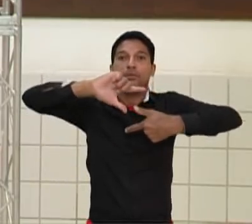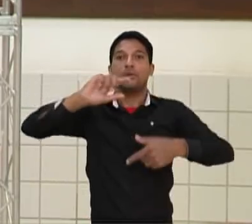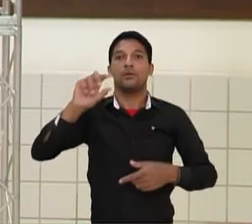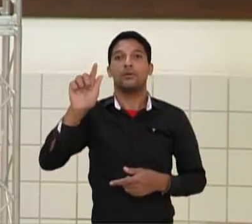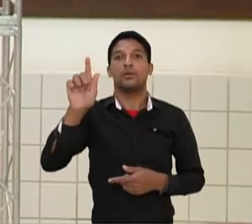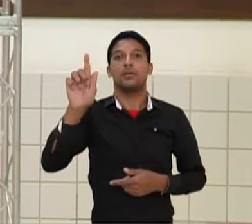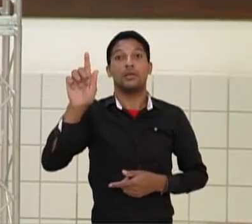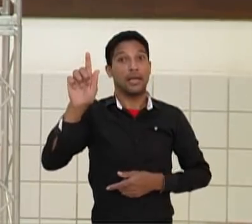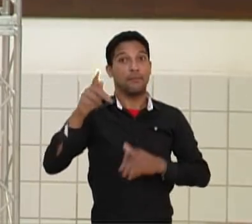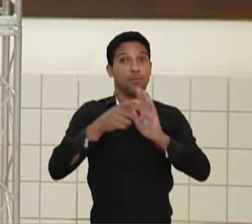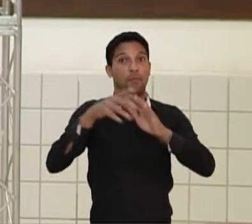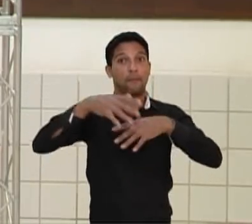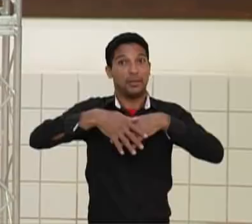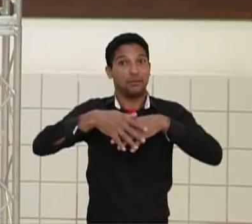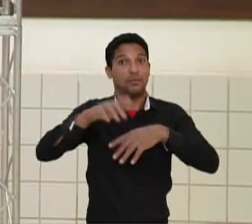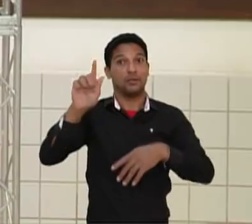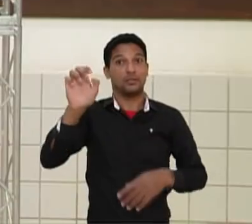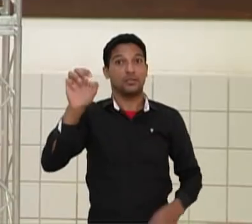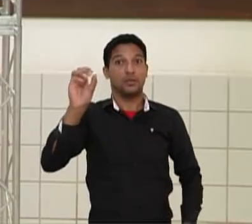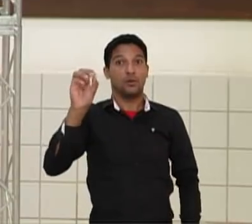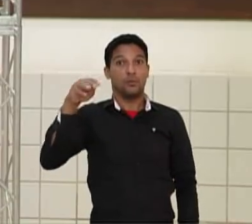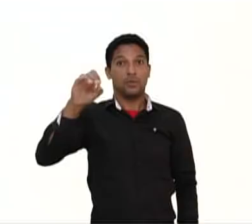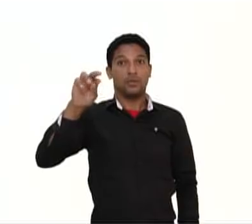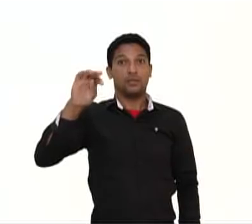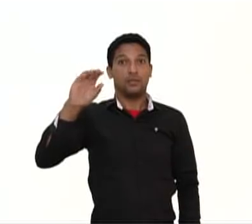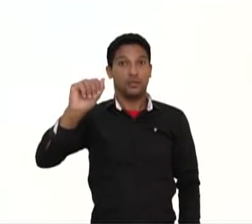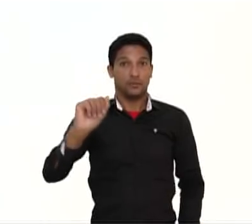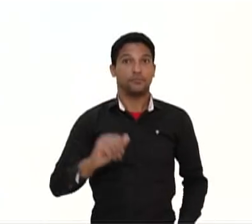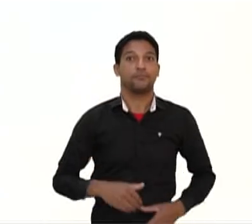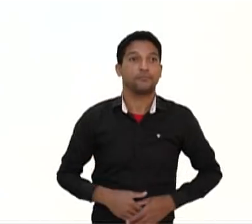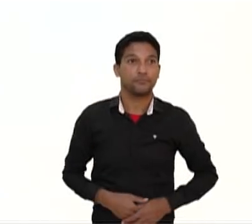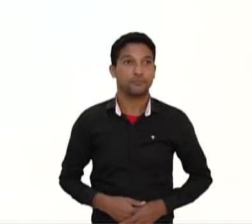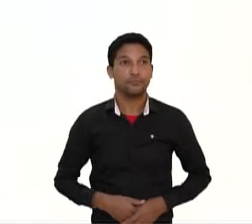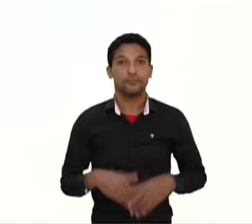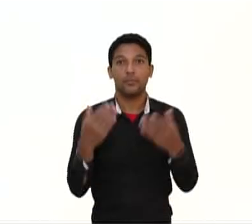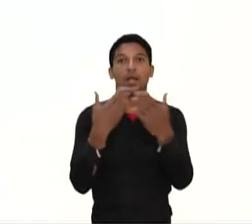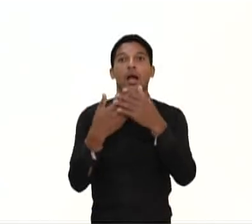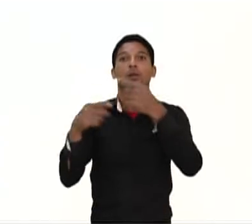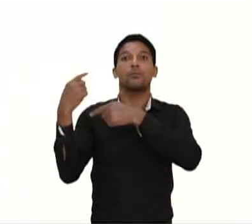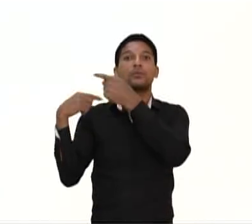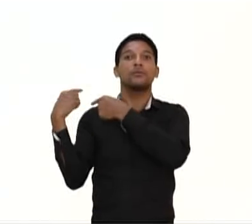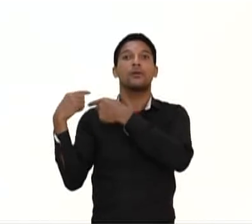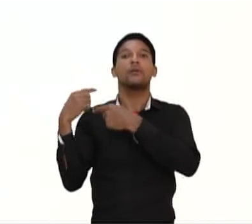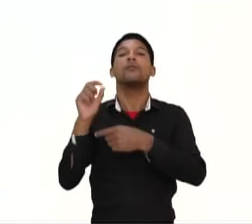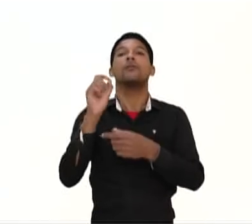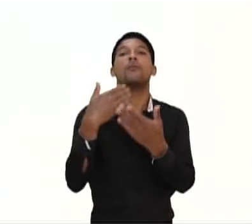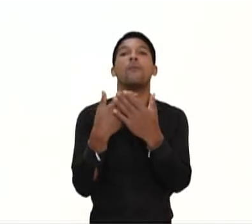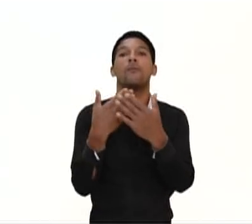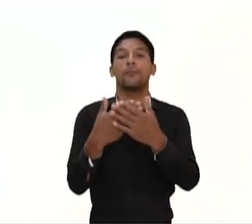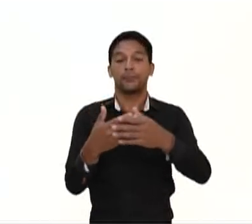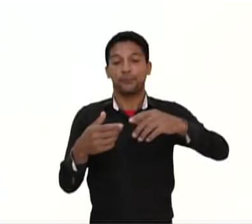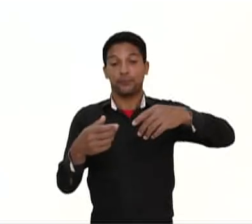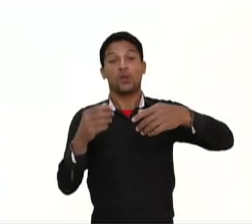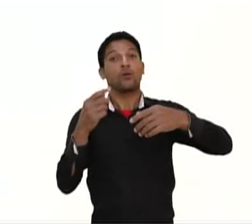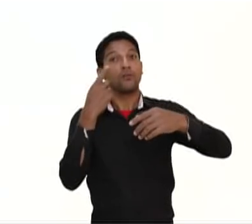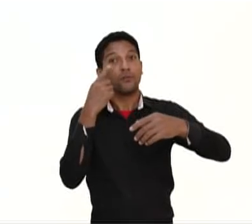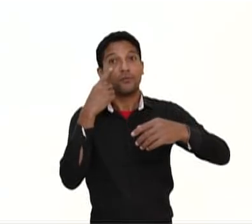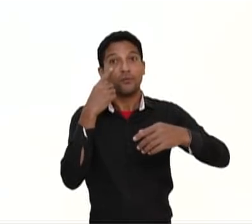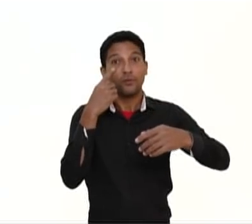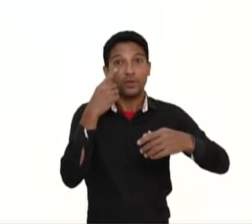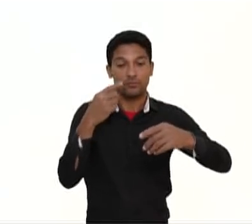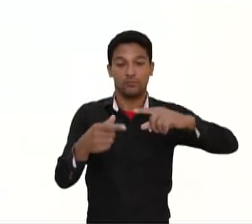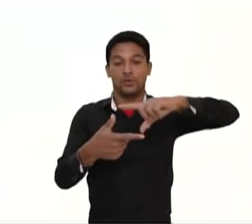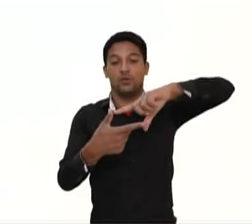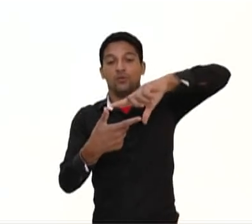bom? Então vamos começar. Na aula anterior, nós revisamos os tipos de paralelogramos: o paralelogramo